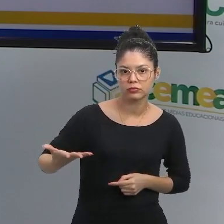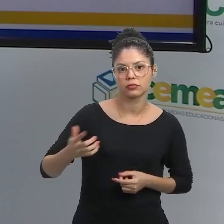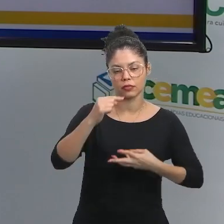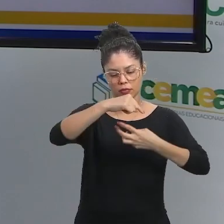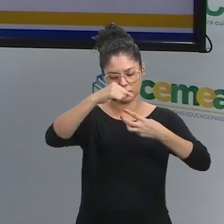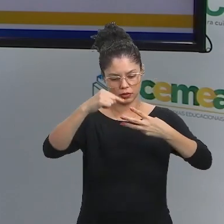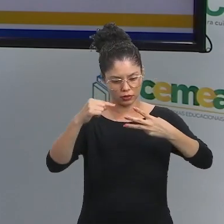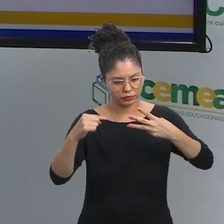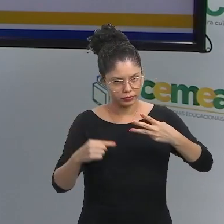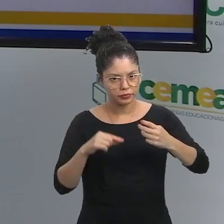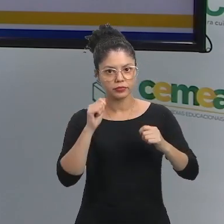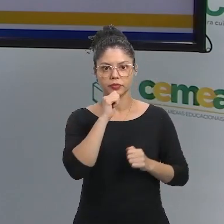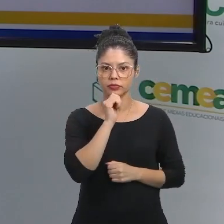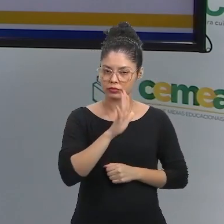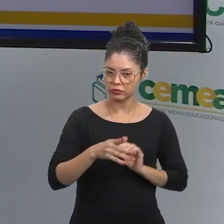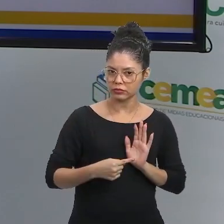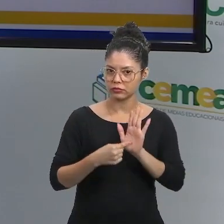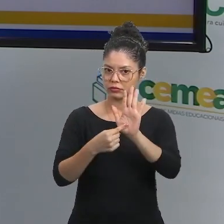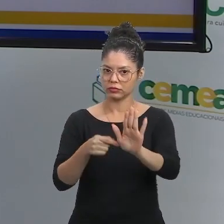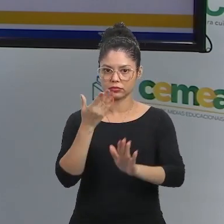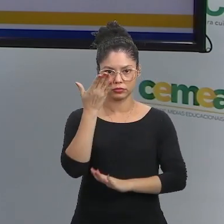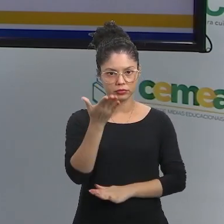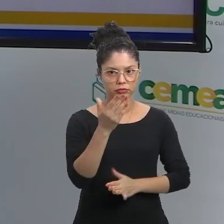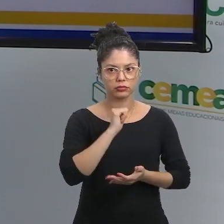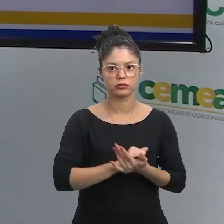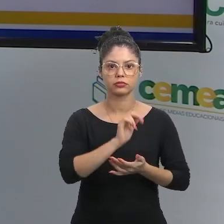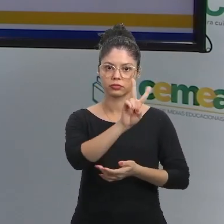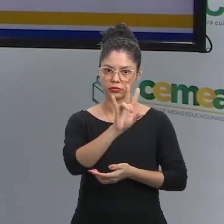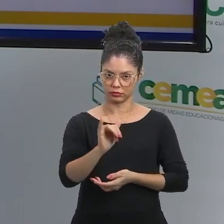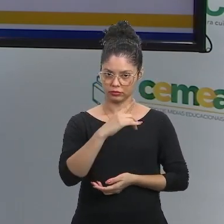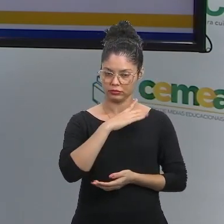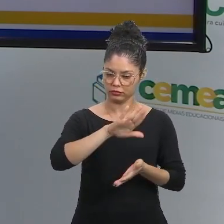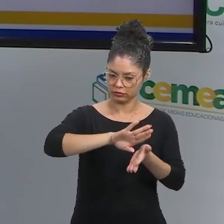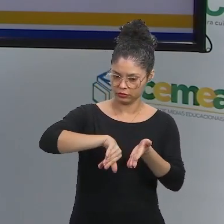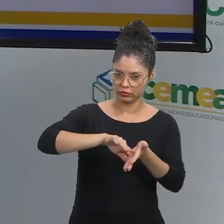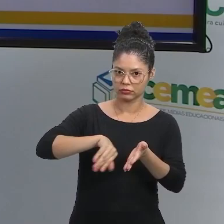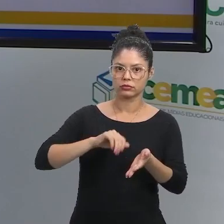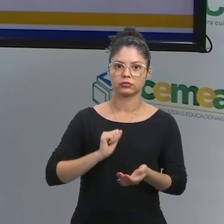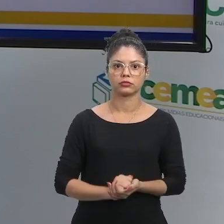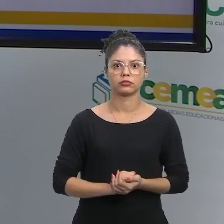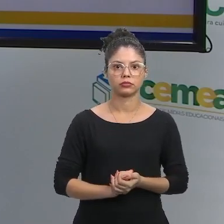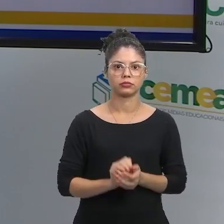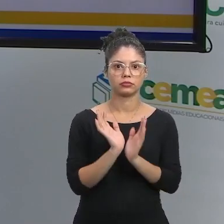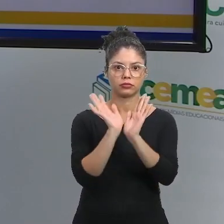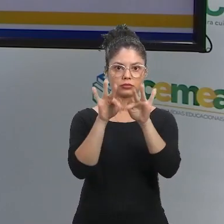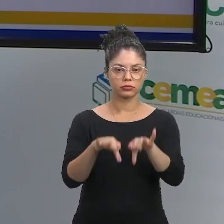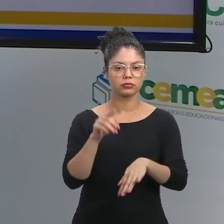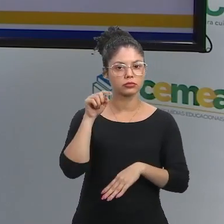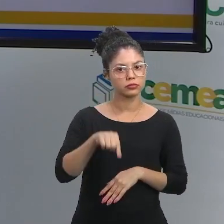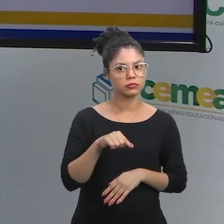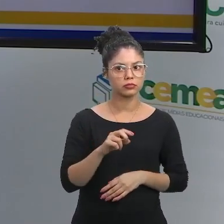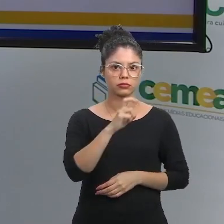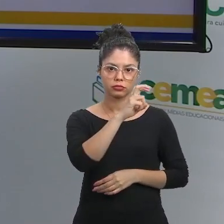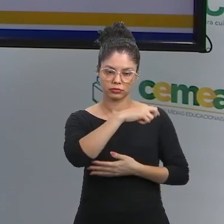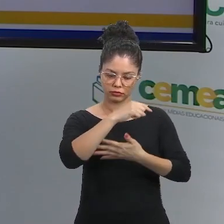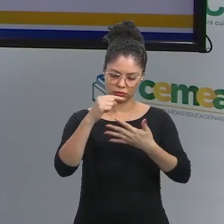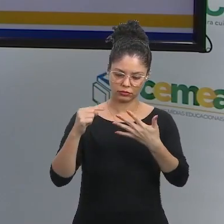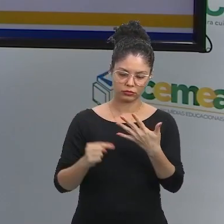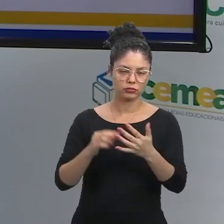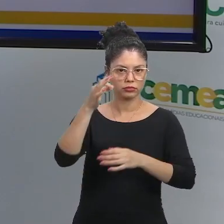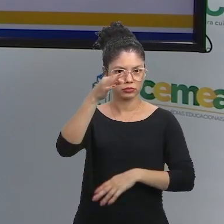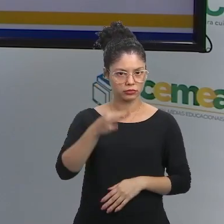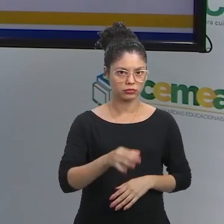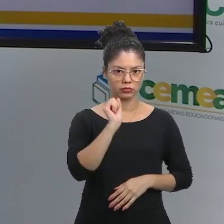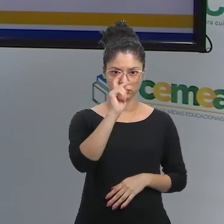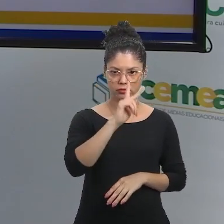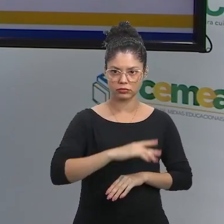3 outros modelos que eu vou já apresentar, você vai tirar a conclusão se esses 5 postulados aí, eles são corretos.